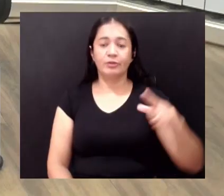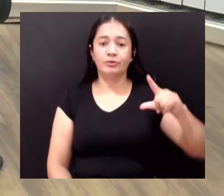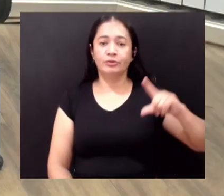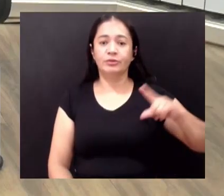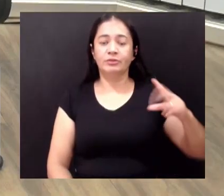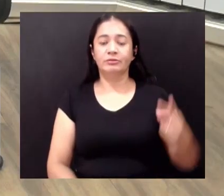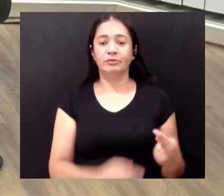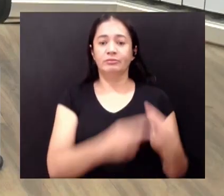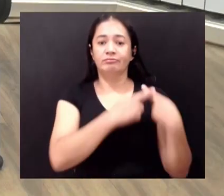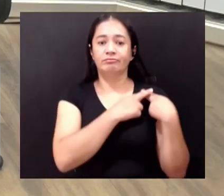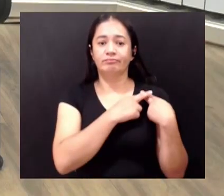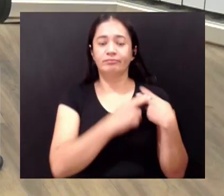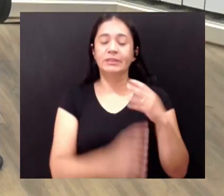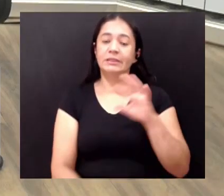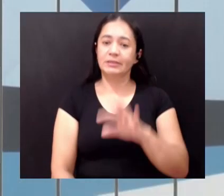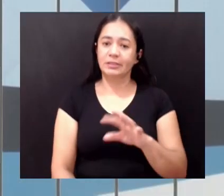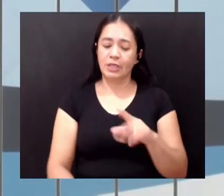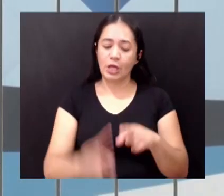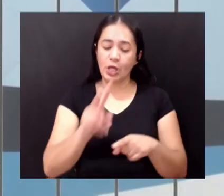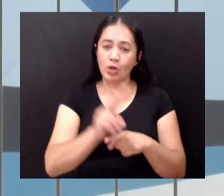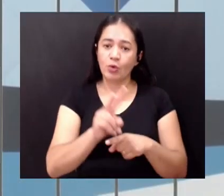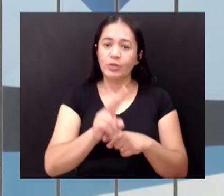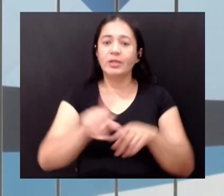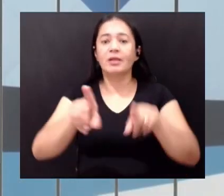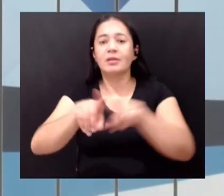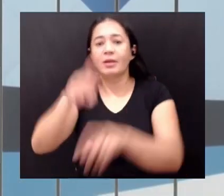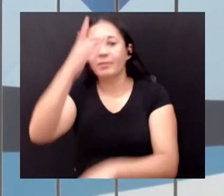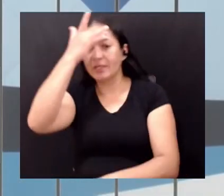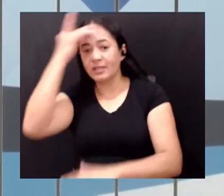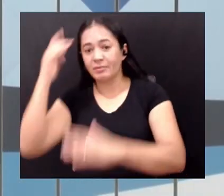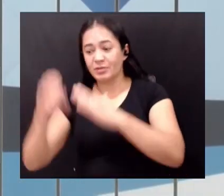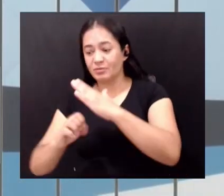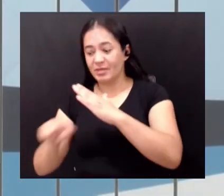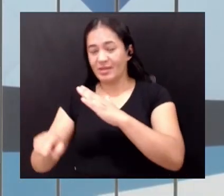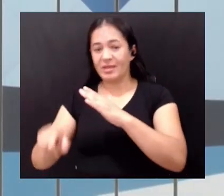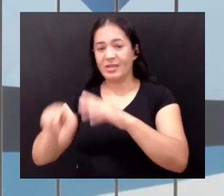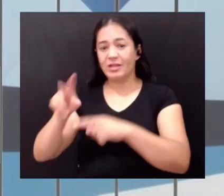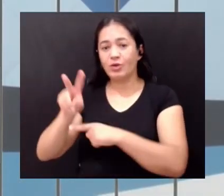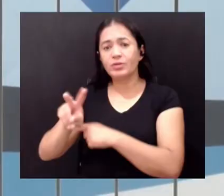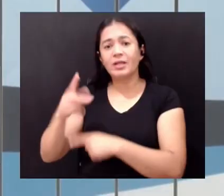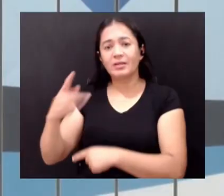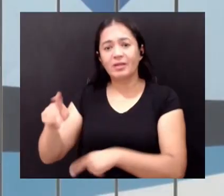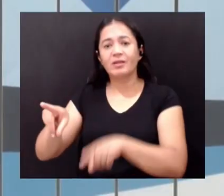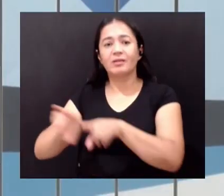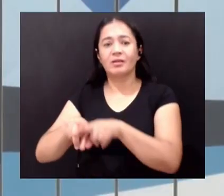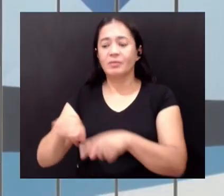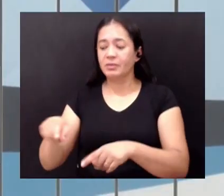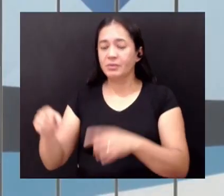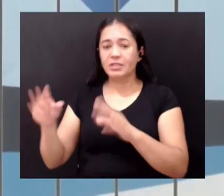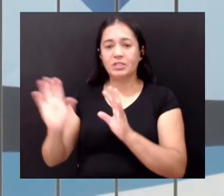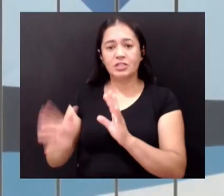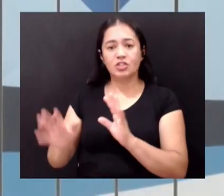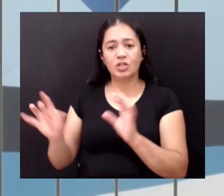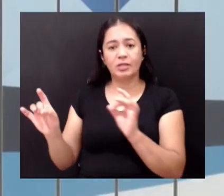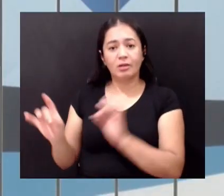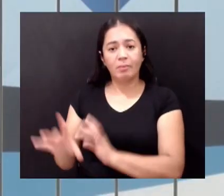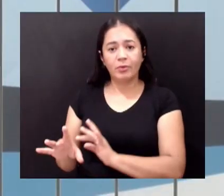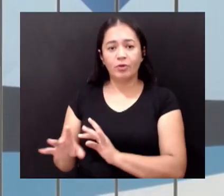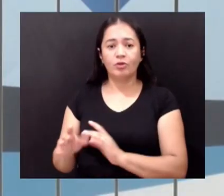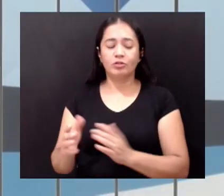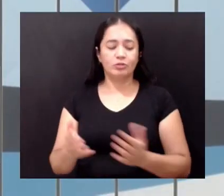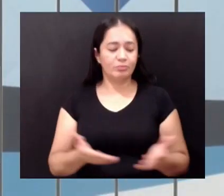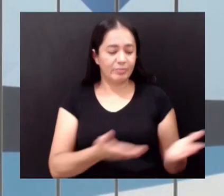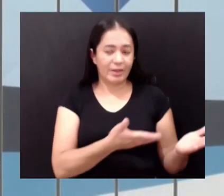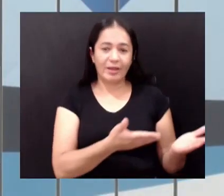E cuidar desse gestor também, né? Esse gestor precisa estar preparado para fazer esse movimento, né? Para amparar esses colaboradores que vão